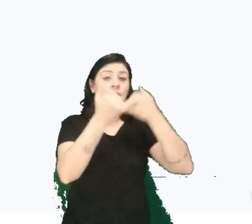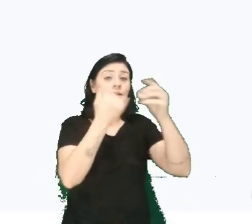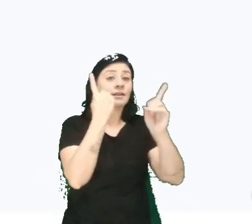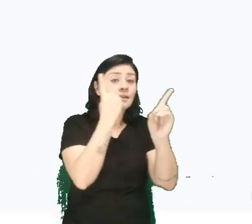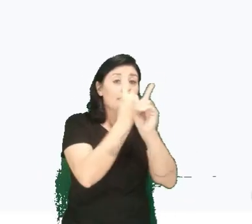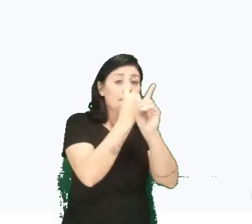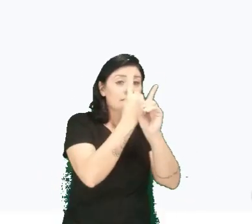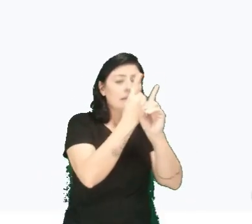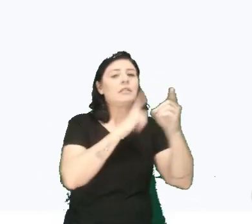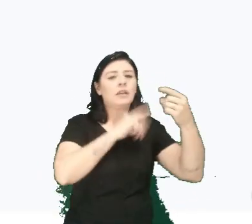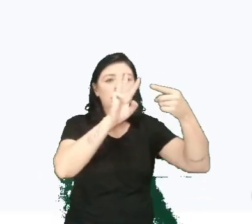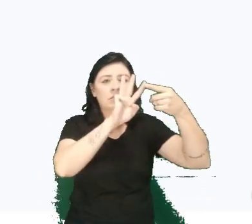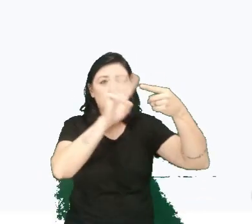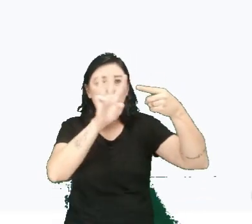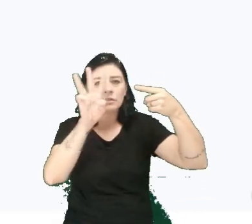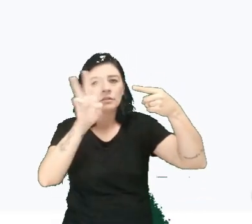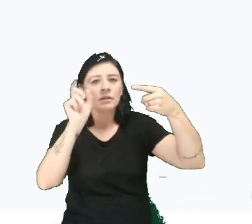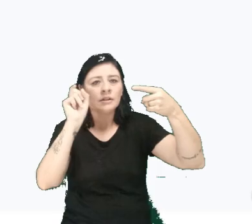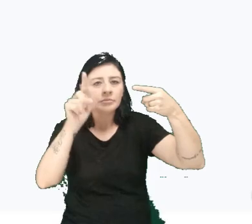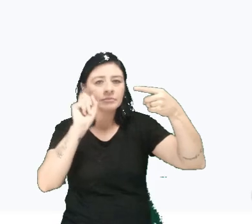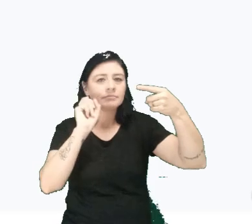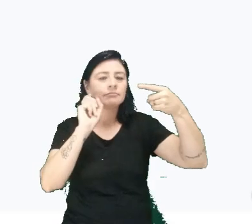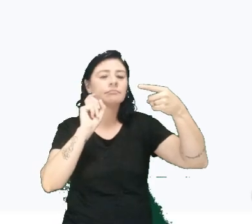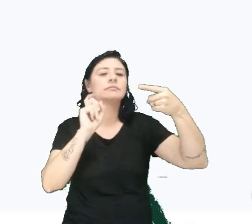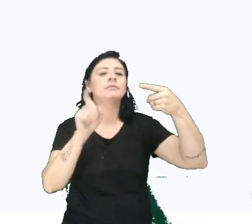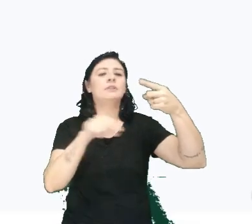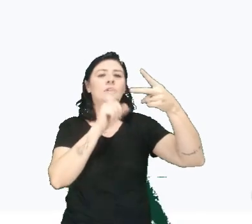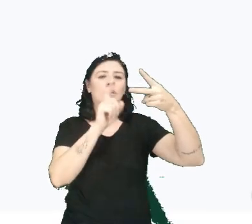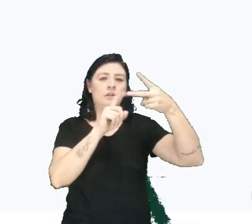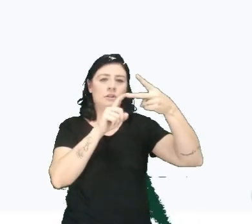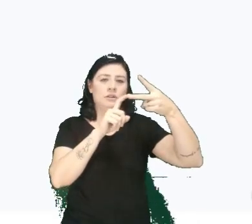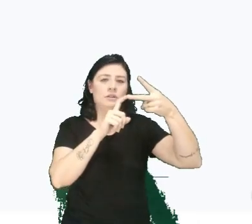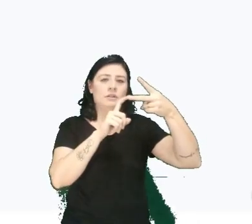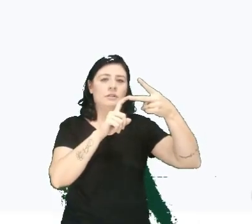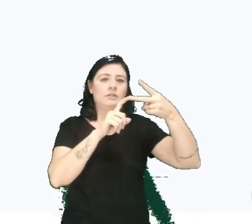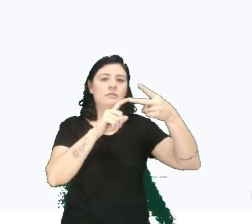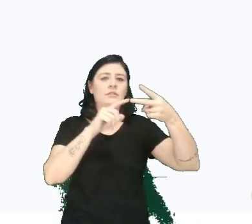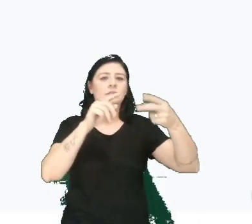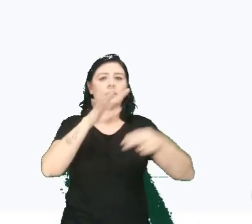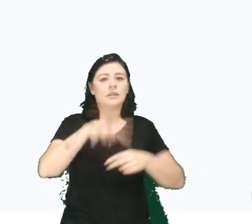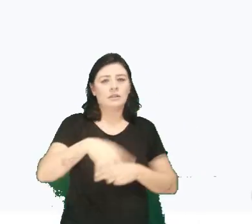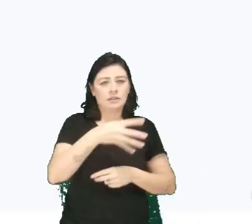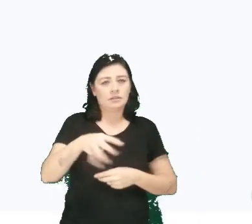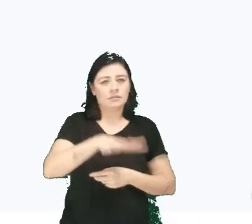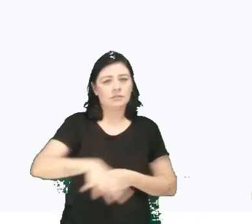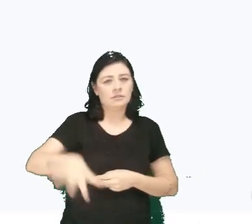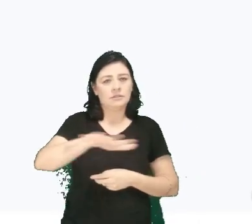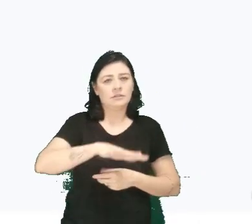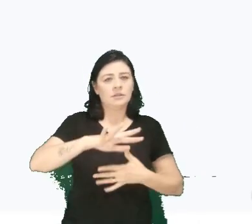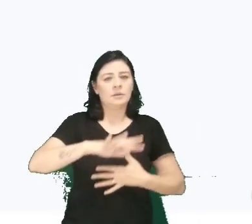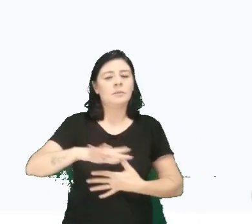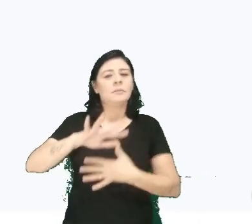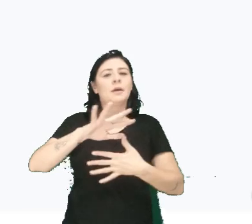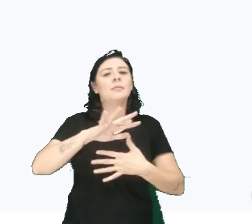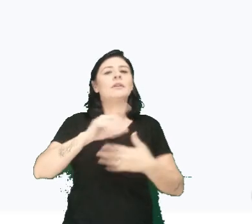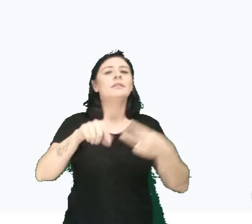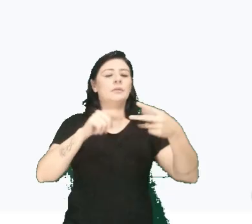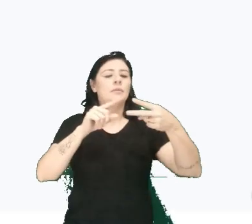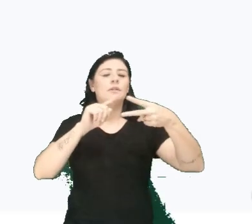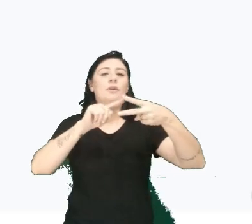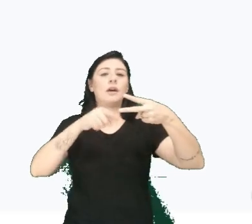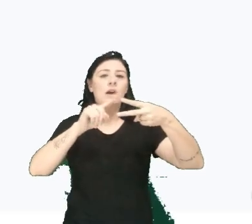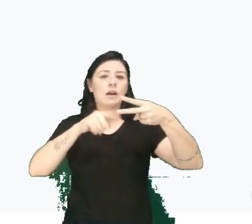né? Para você poder depois acessar. O geoplano e conhecendo e identificando